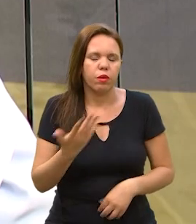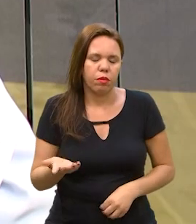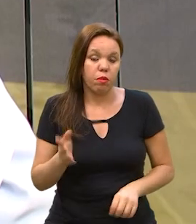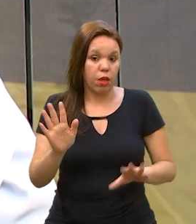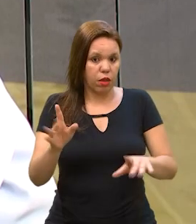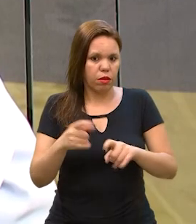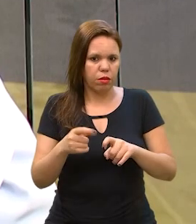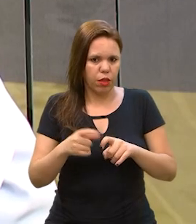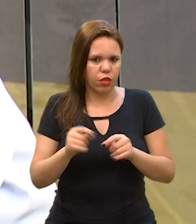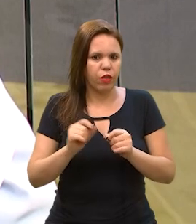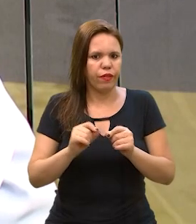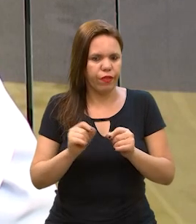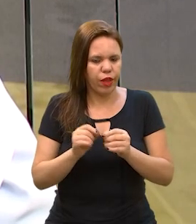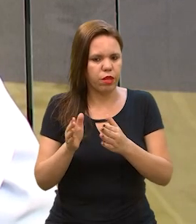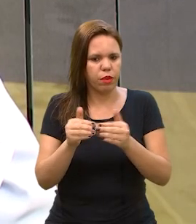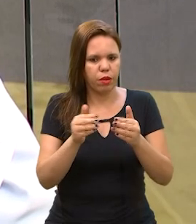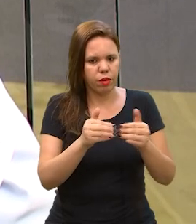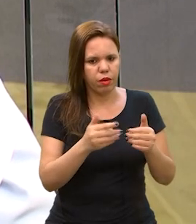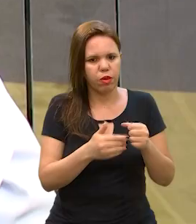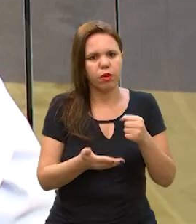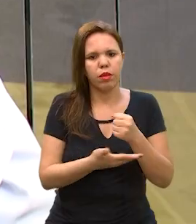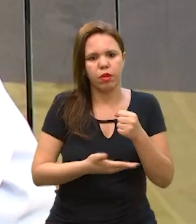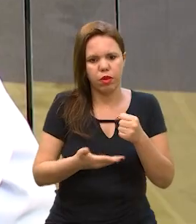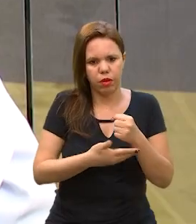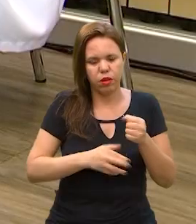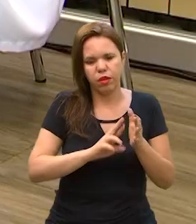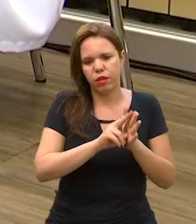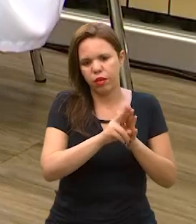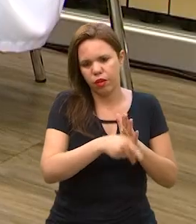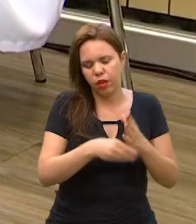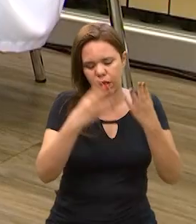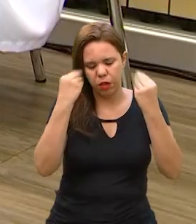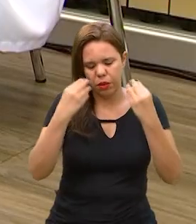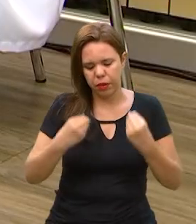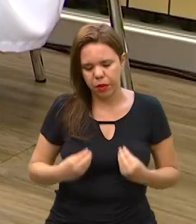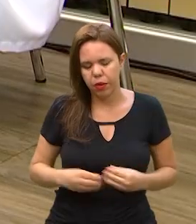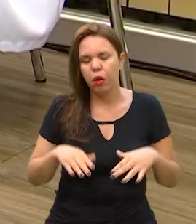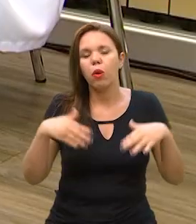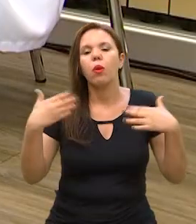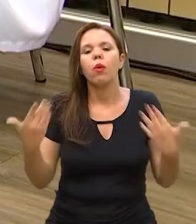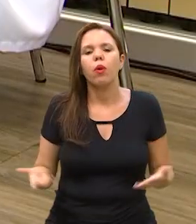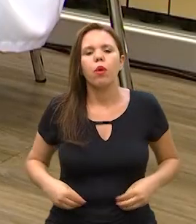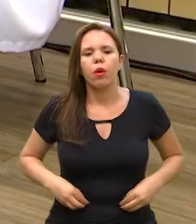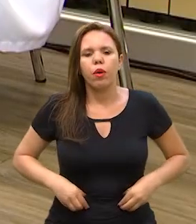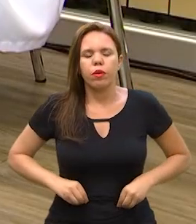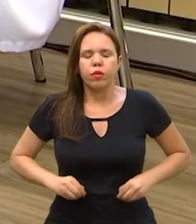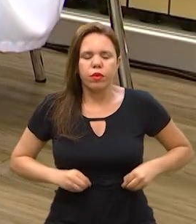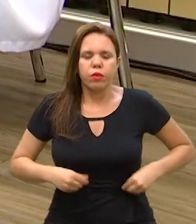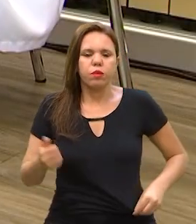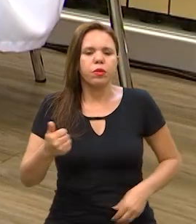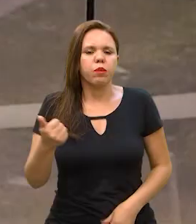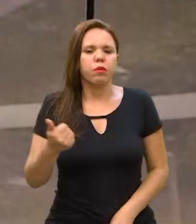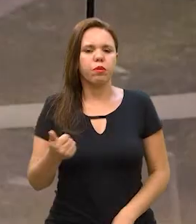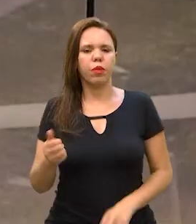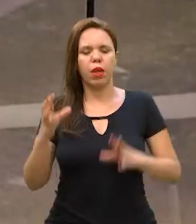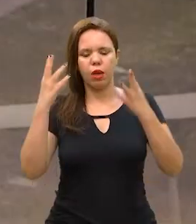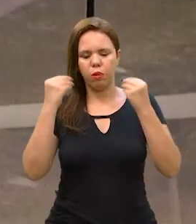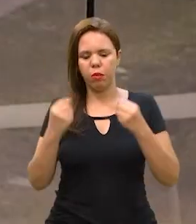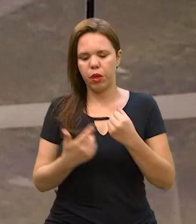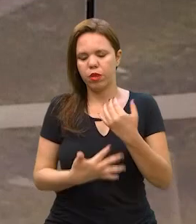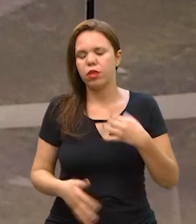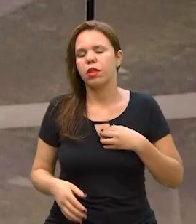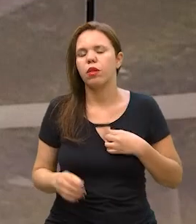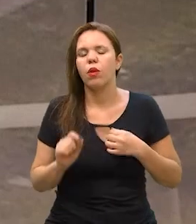médicos fazem as solicitações básicas dos exames. Quais são esses primeiros exames? O que o